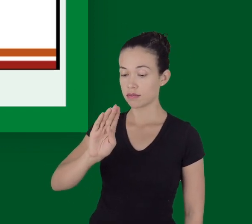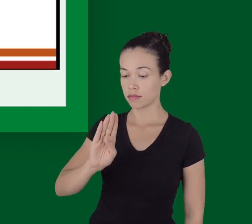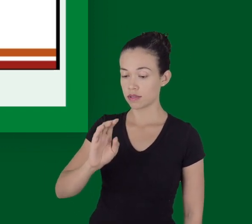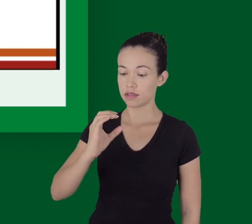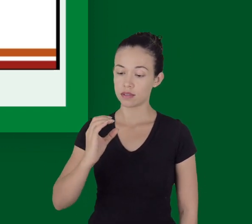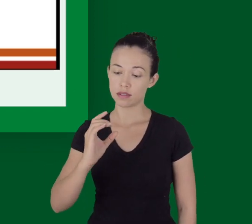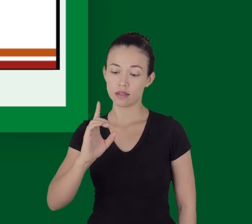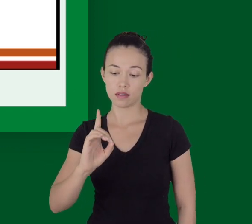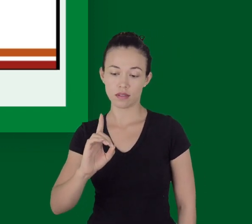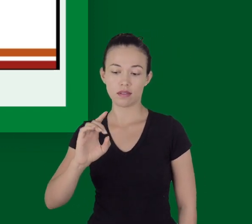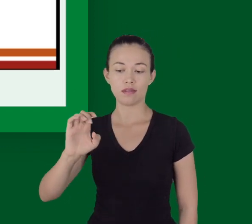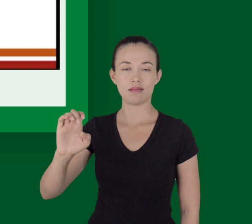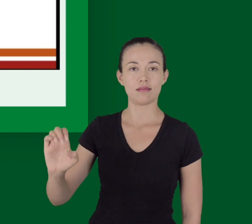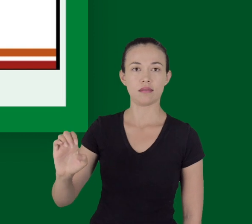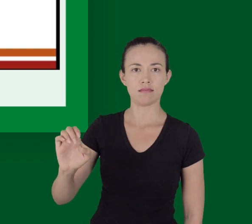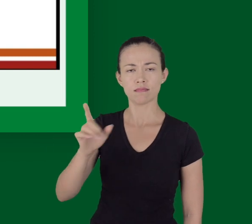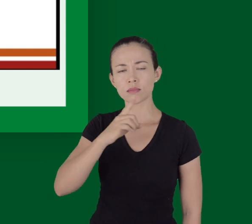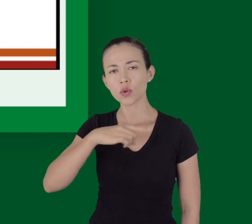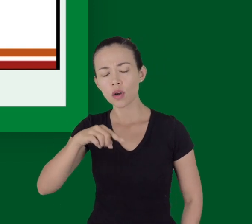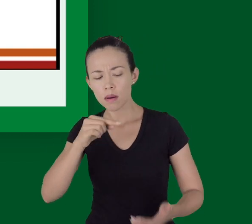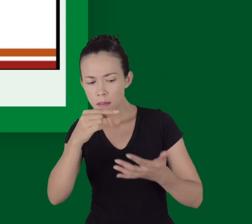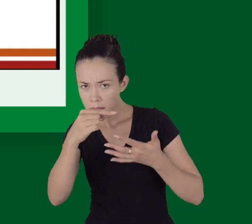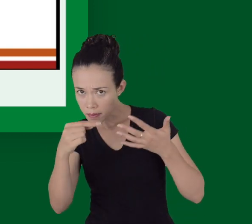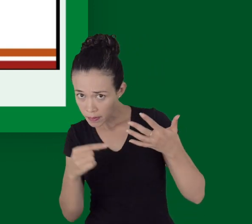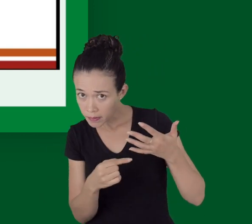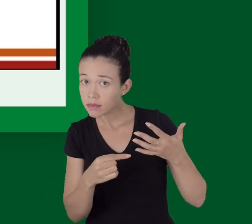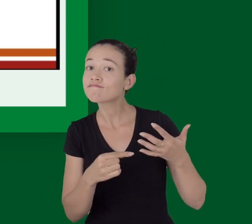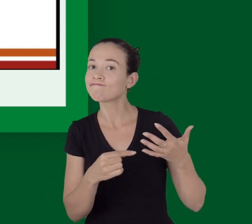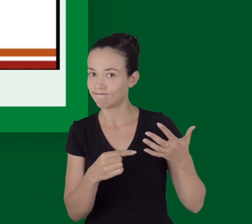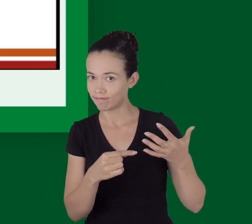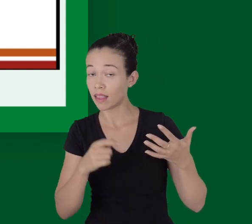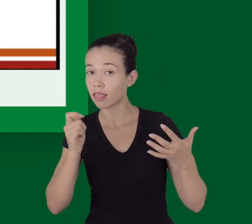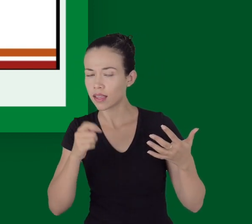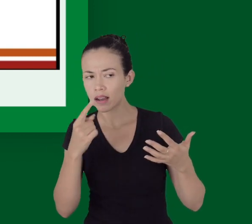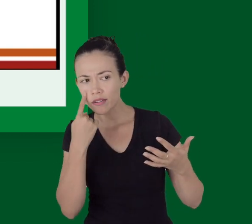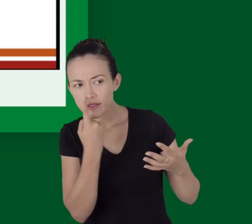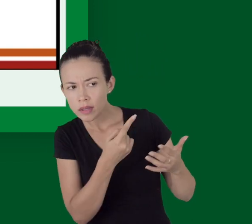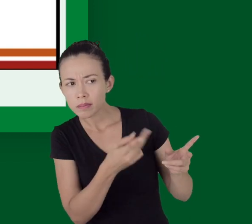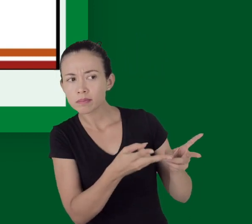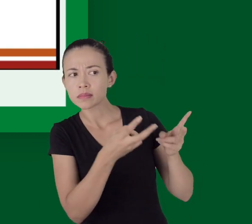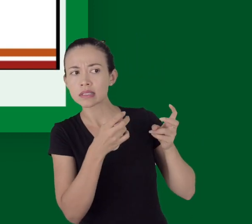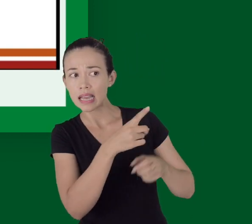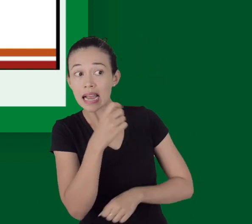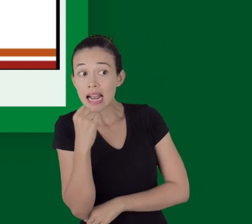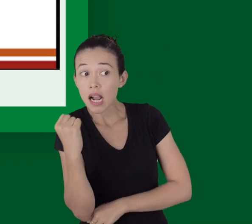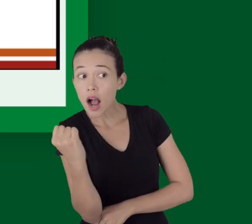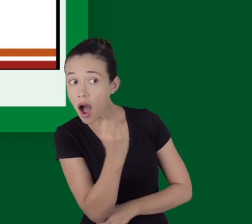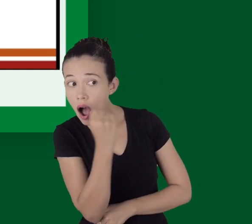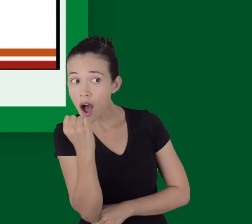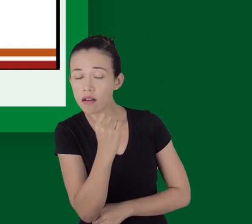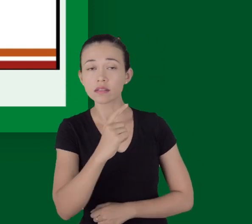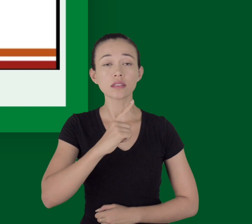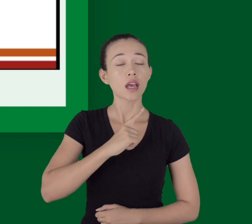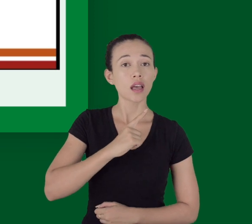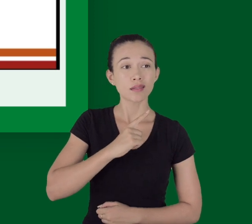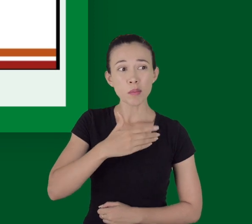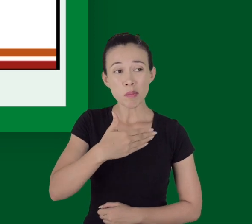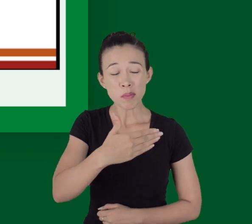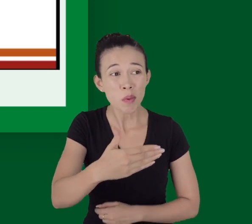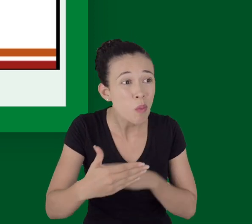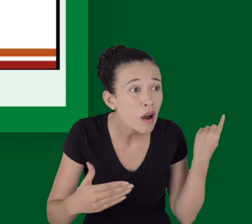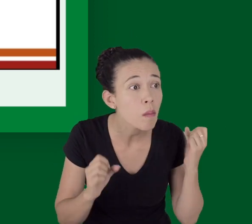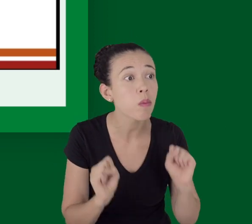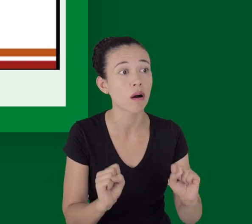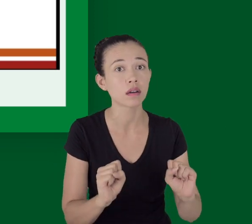para trazer um alerta para as questões de gravidade, para onde o paciente tem o maior risco de óbito, maior risco